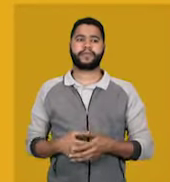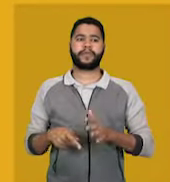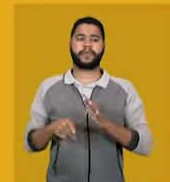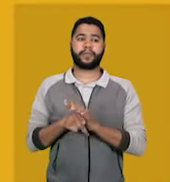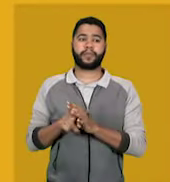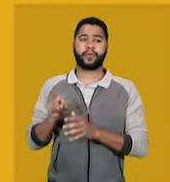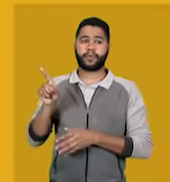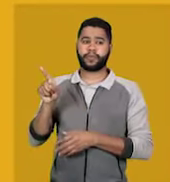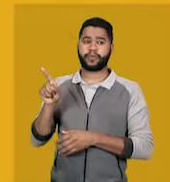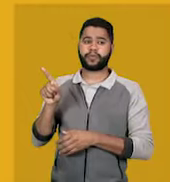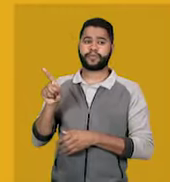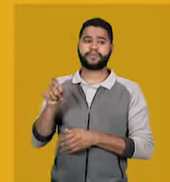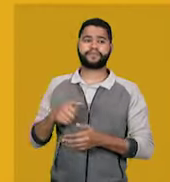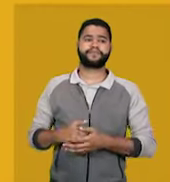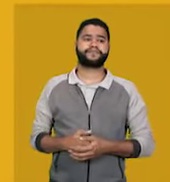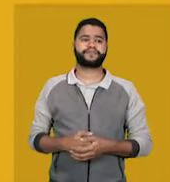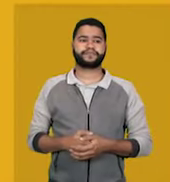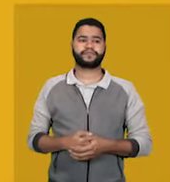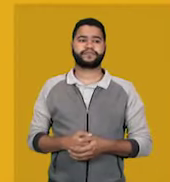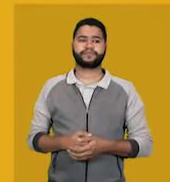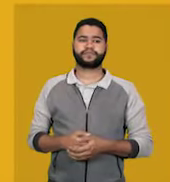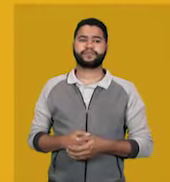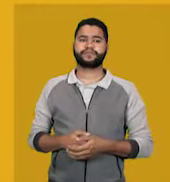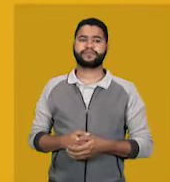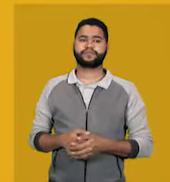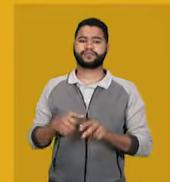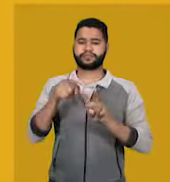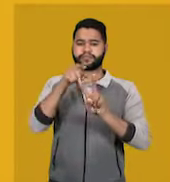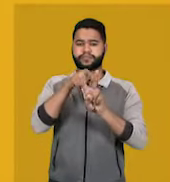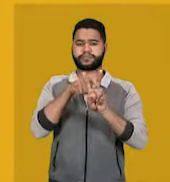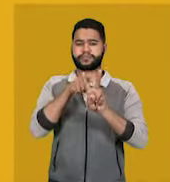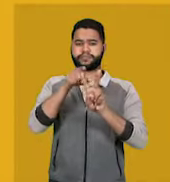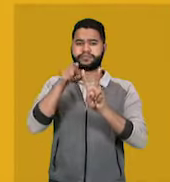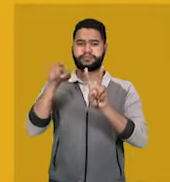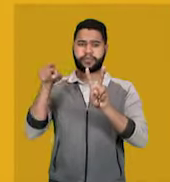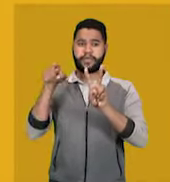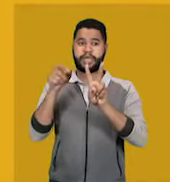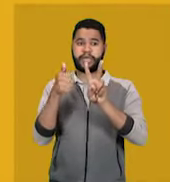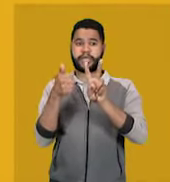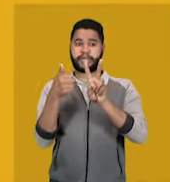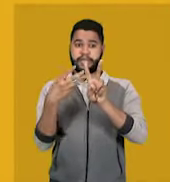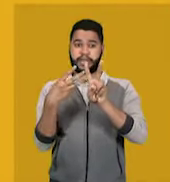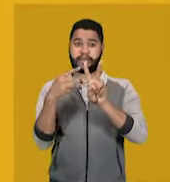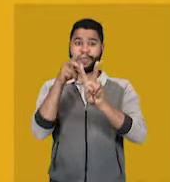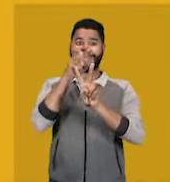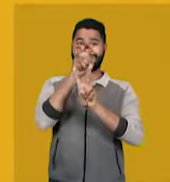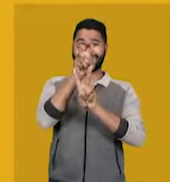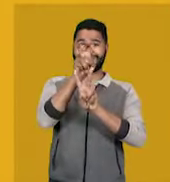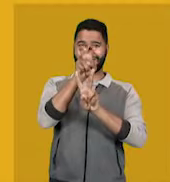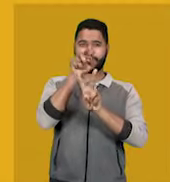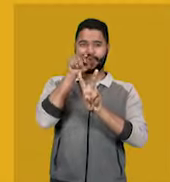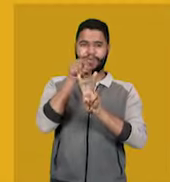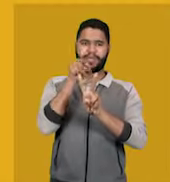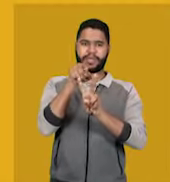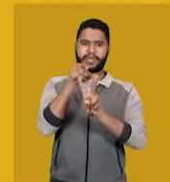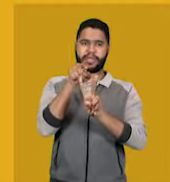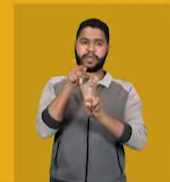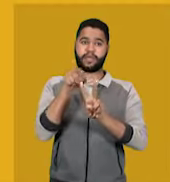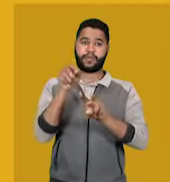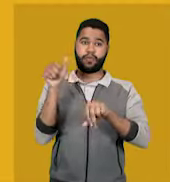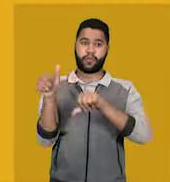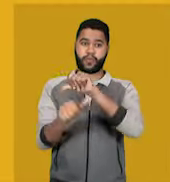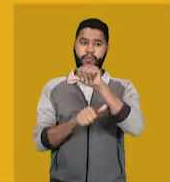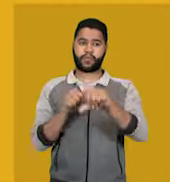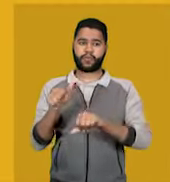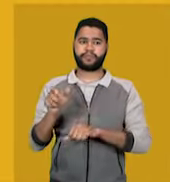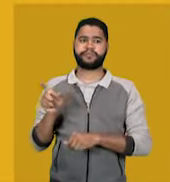quinta de logaritmo de 13 na base de raiz quinta de 13. Então, vou reescrever assim, ó.